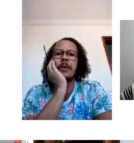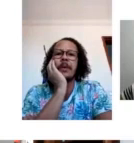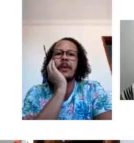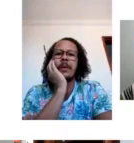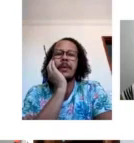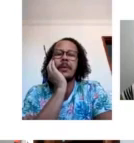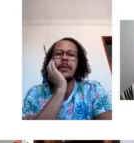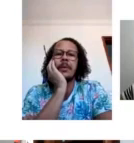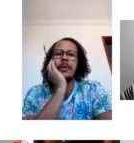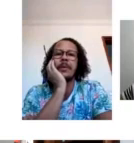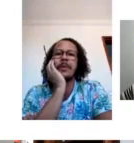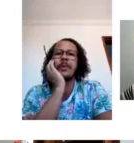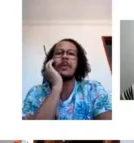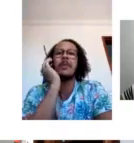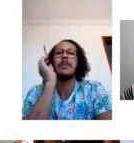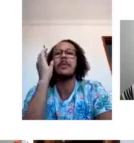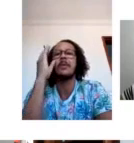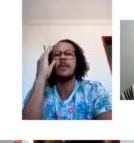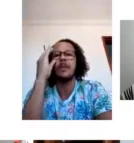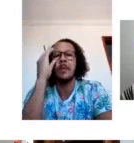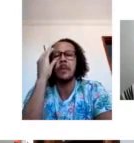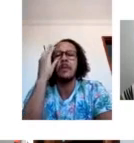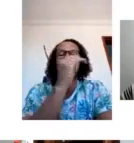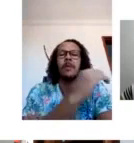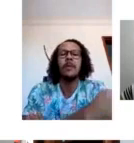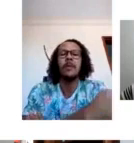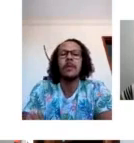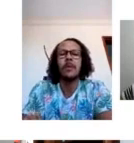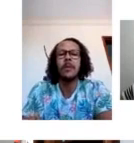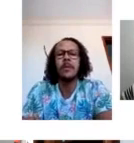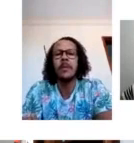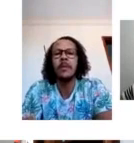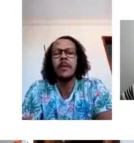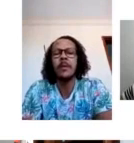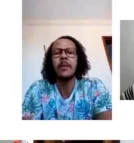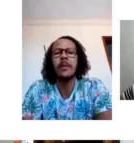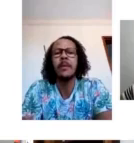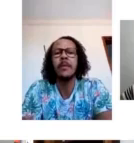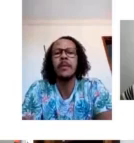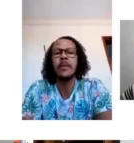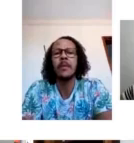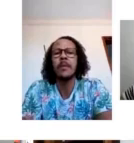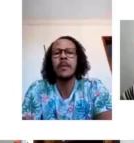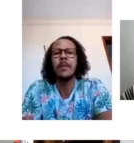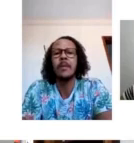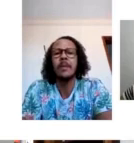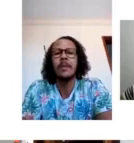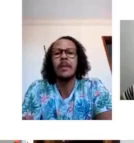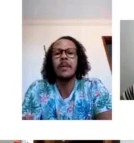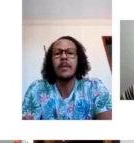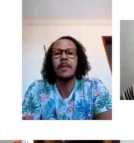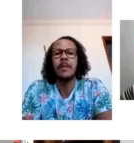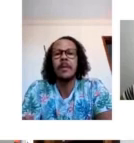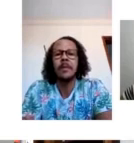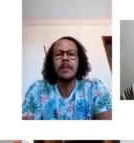debate após uma fala magnífica da professora doutora Eliane Maria da Silva, né, falando ali a respeito do desmonte